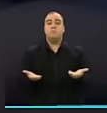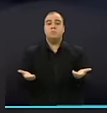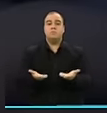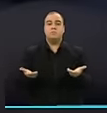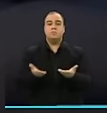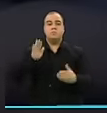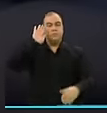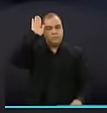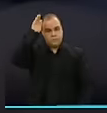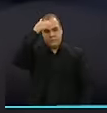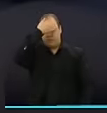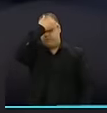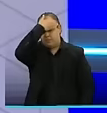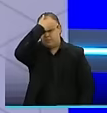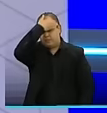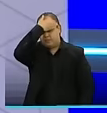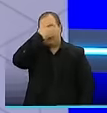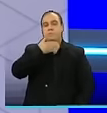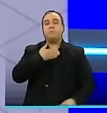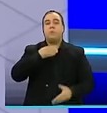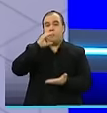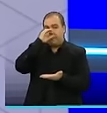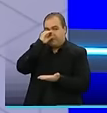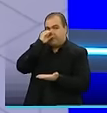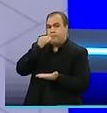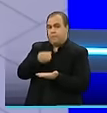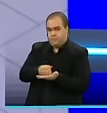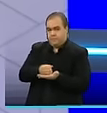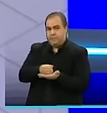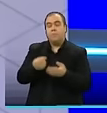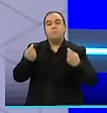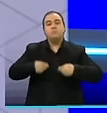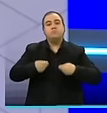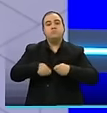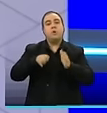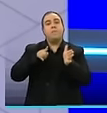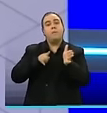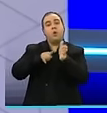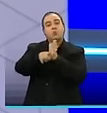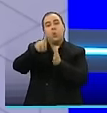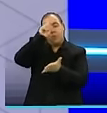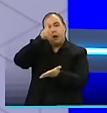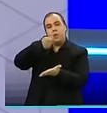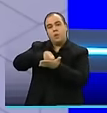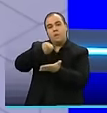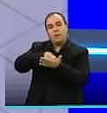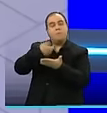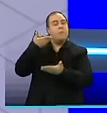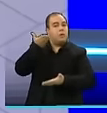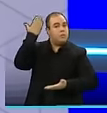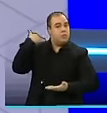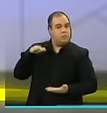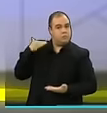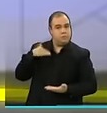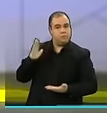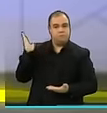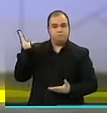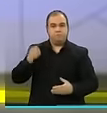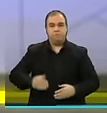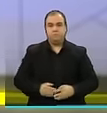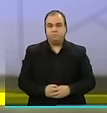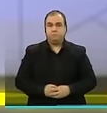candidato José Luiz Datena, do PSDB, pela sequência deve fazer a pergunta obrigatoriamente para a Tabata Amaral. Tipo